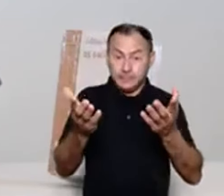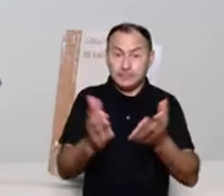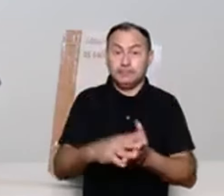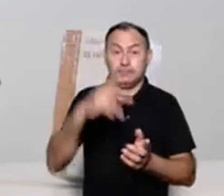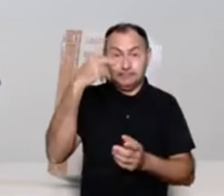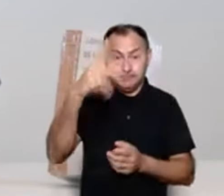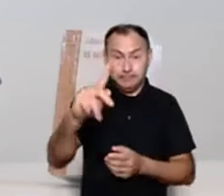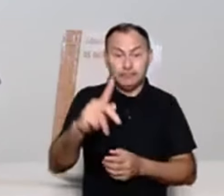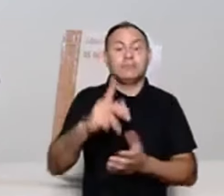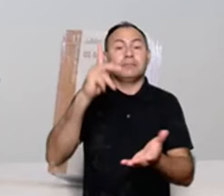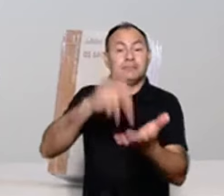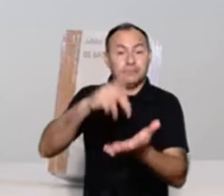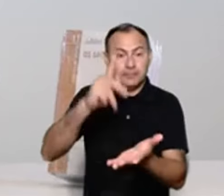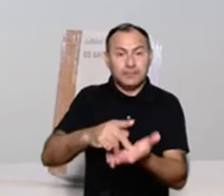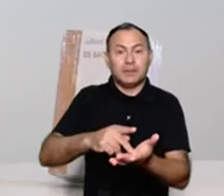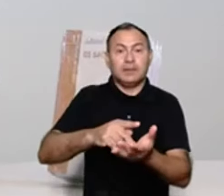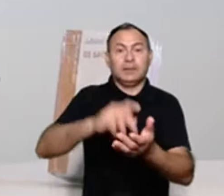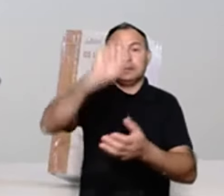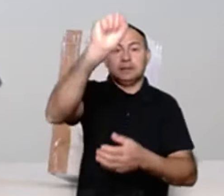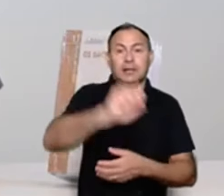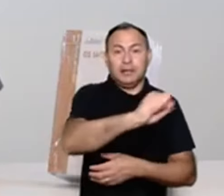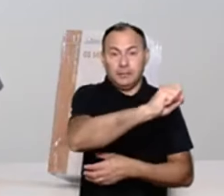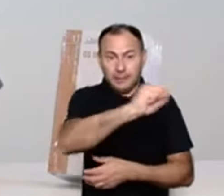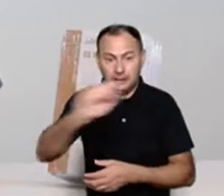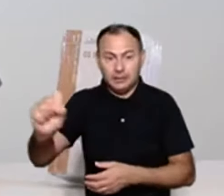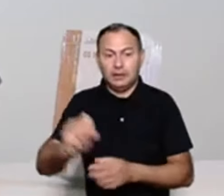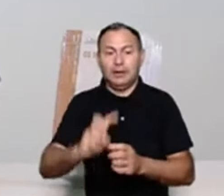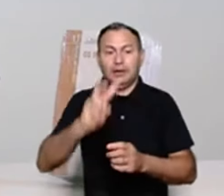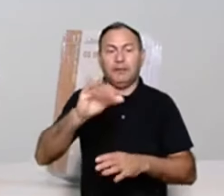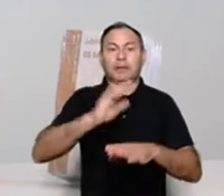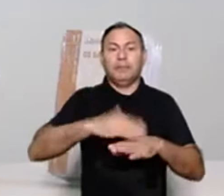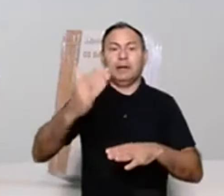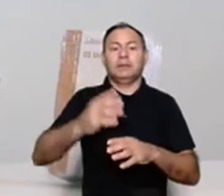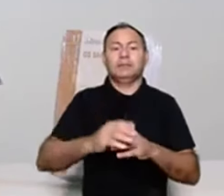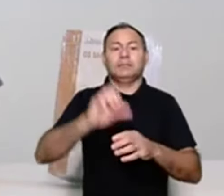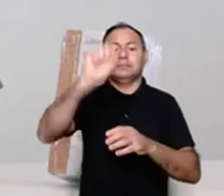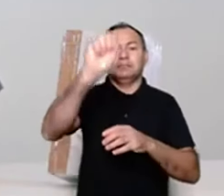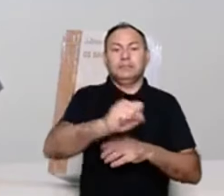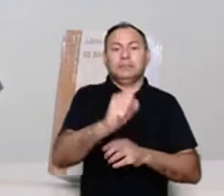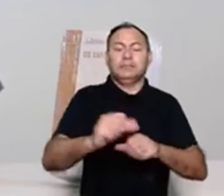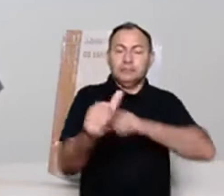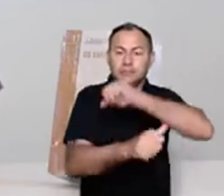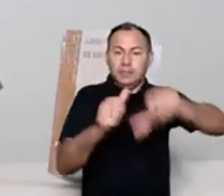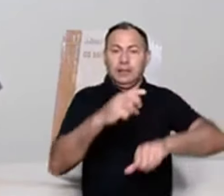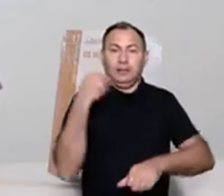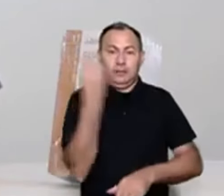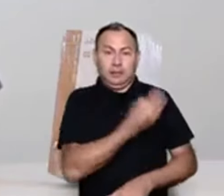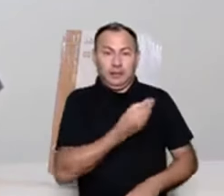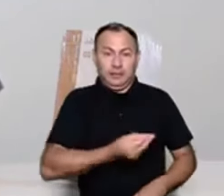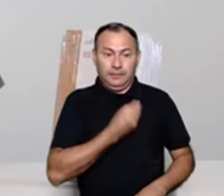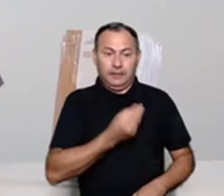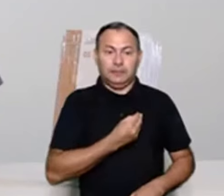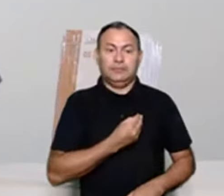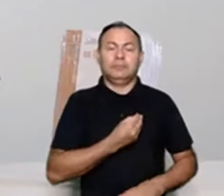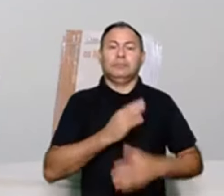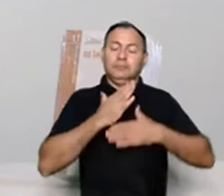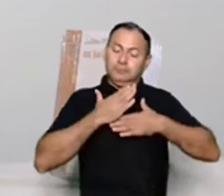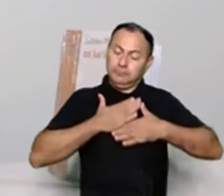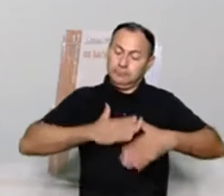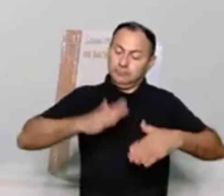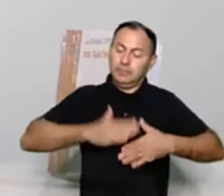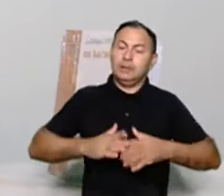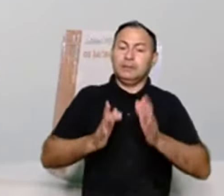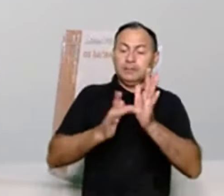na sua realidade sacramental, que vai além do sinal sagrado, que modifica a nossa vida, que nos